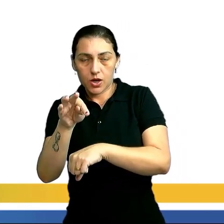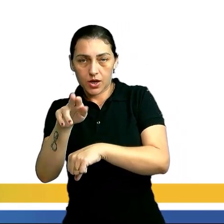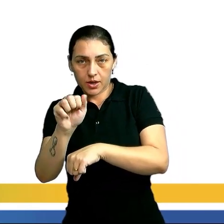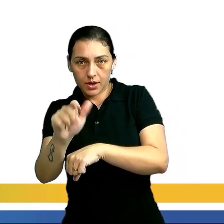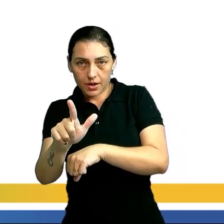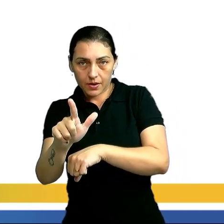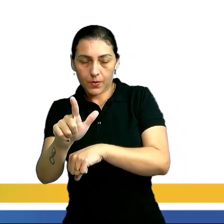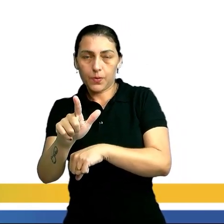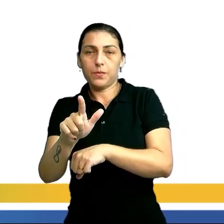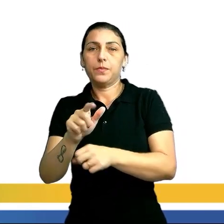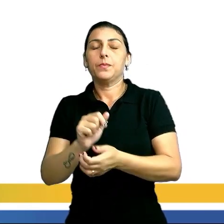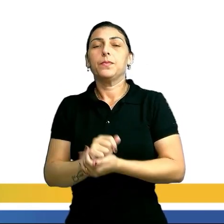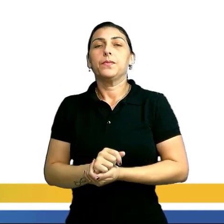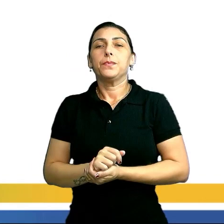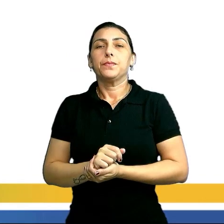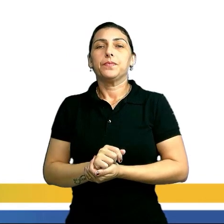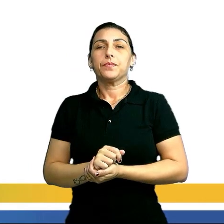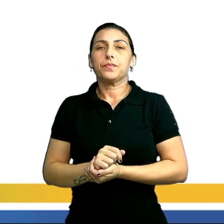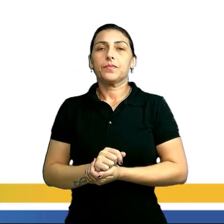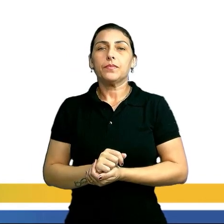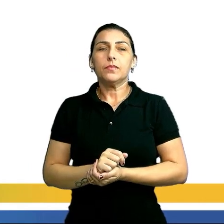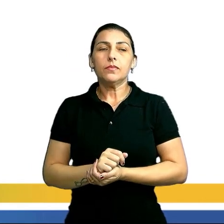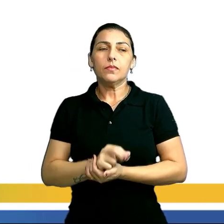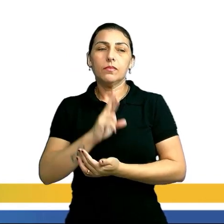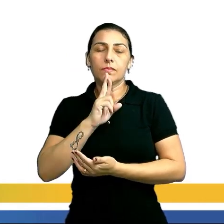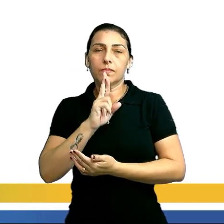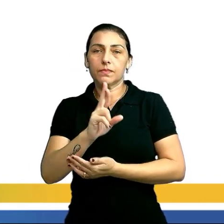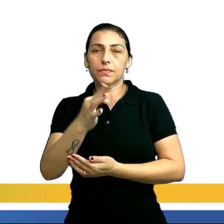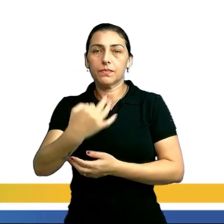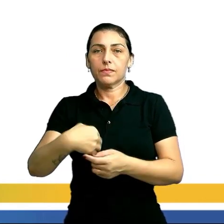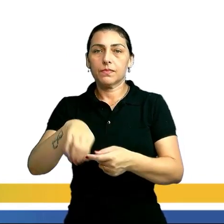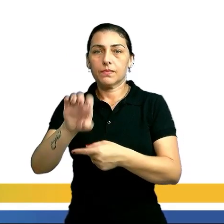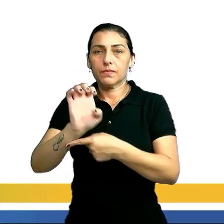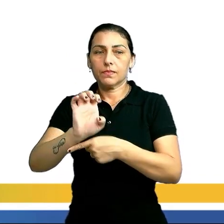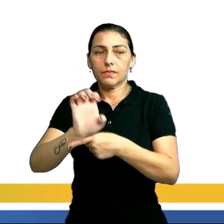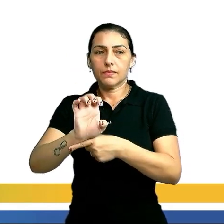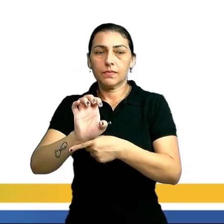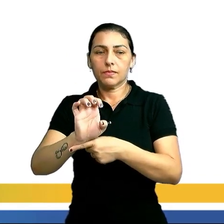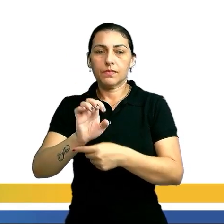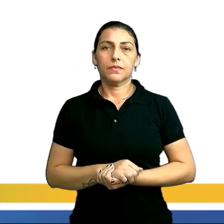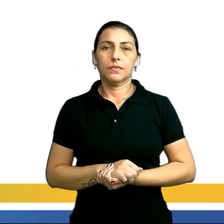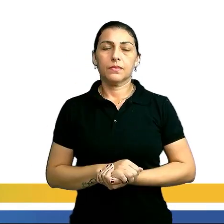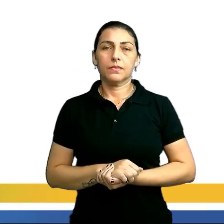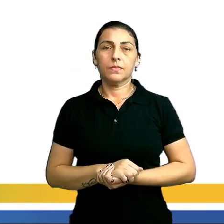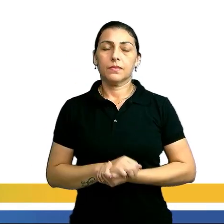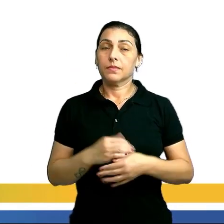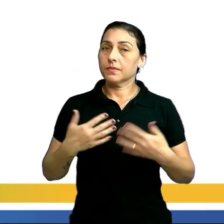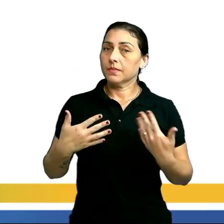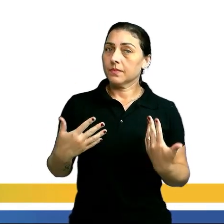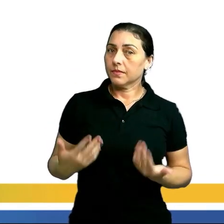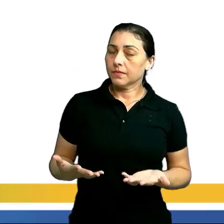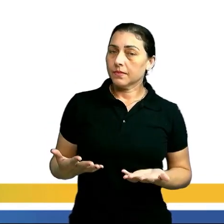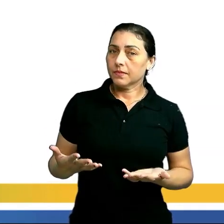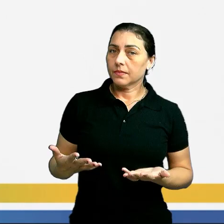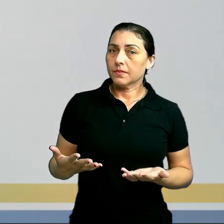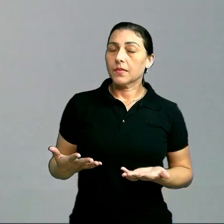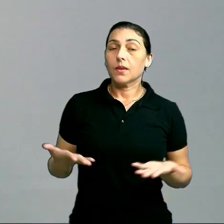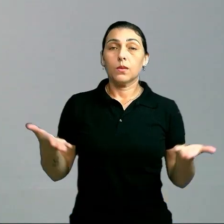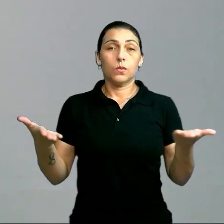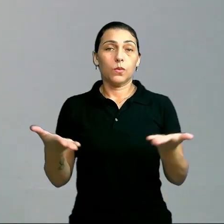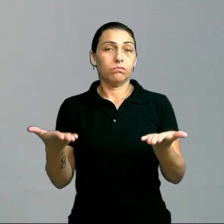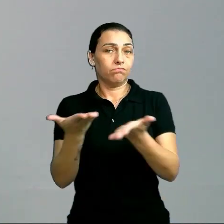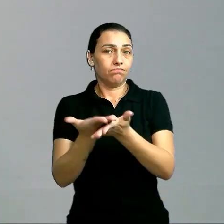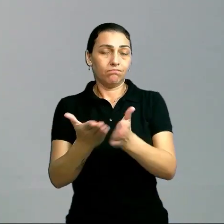o nosso nutriente plástico. Ok? Resposta correta, letra E. Bom, então, pessoal, por